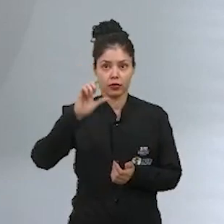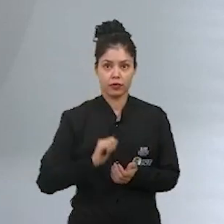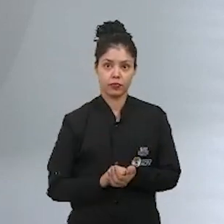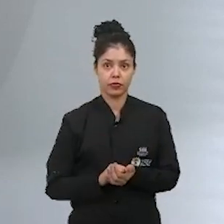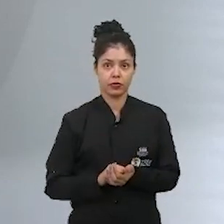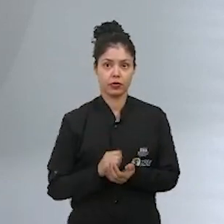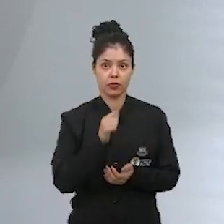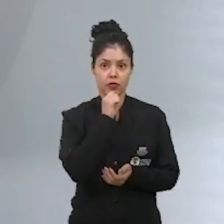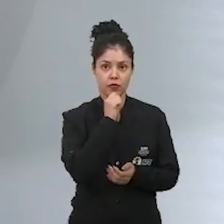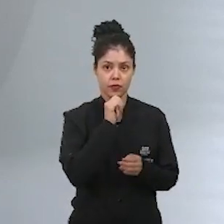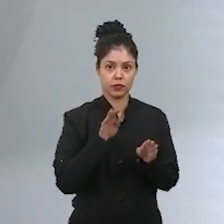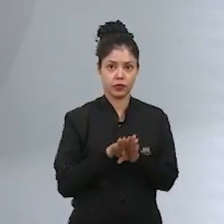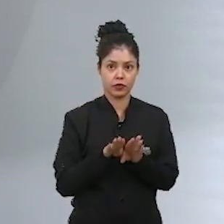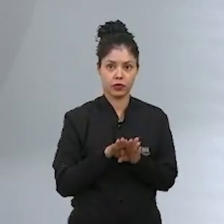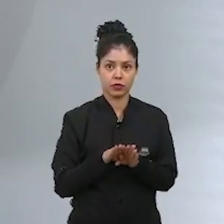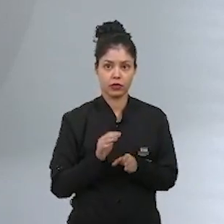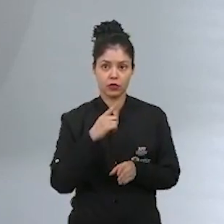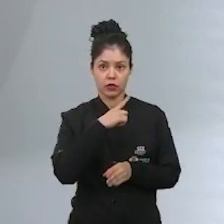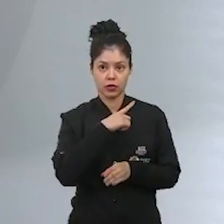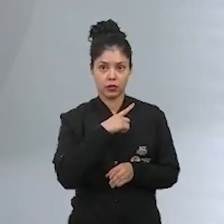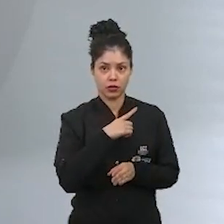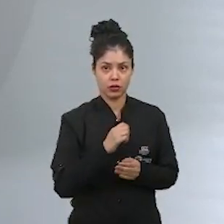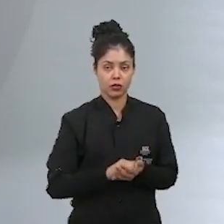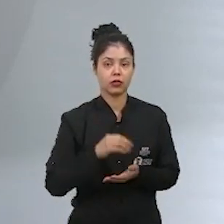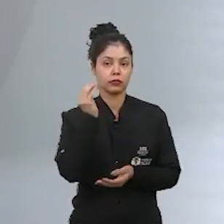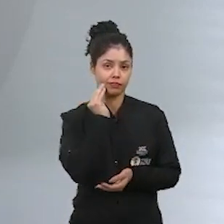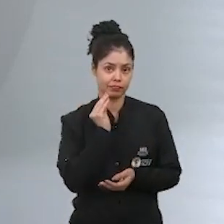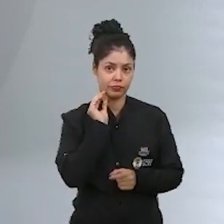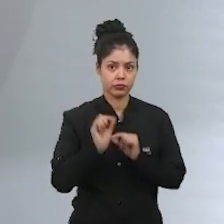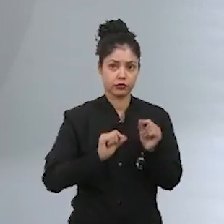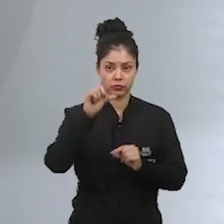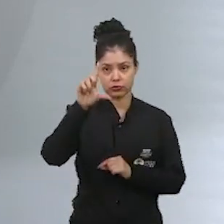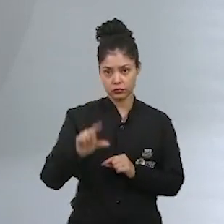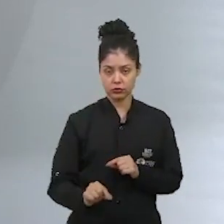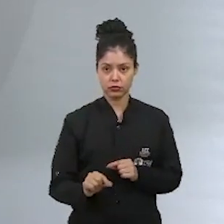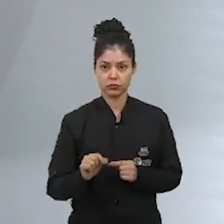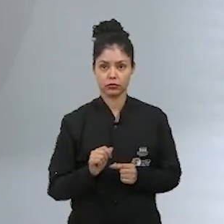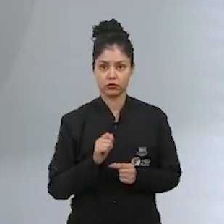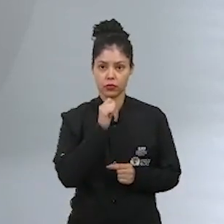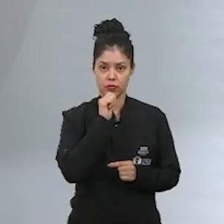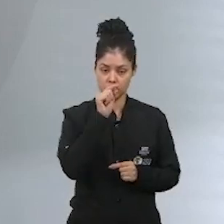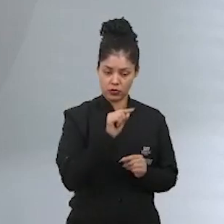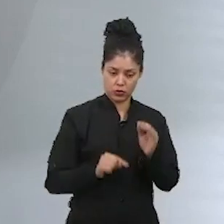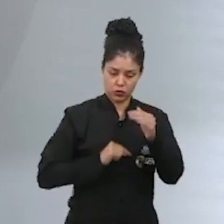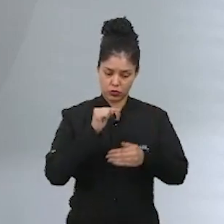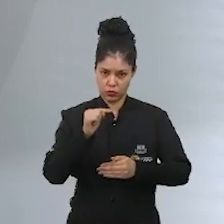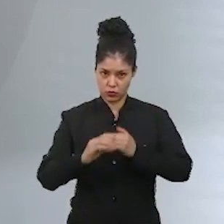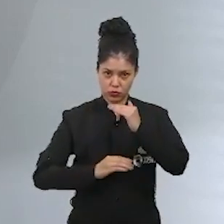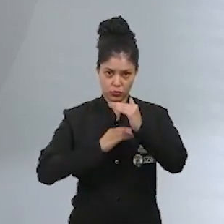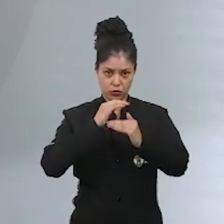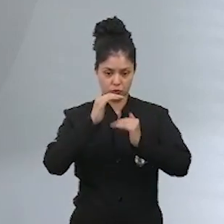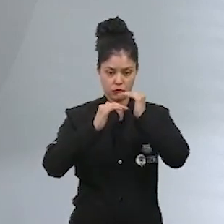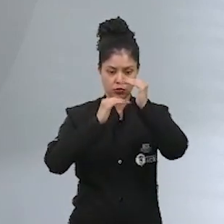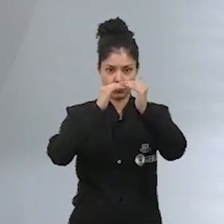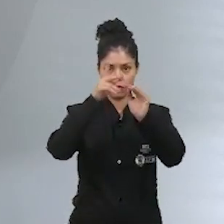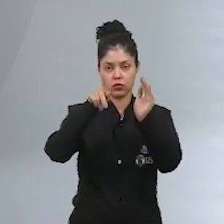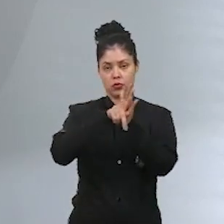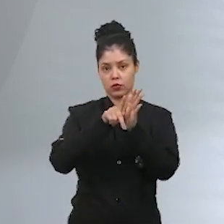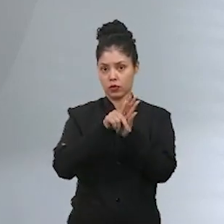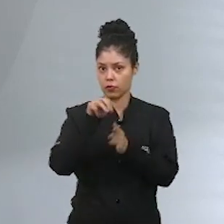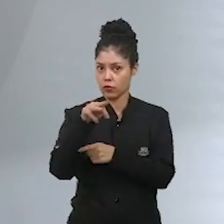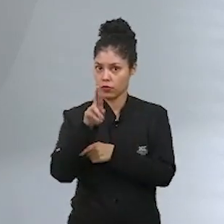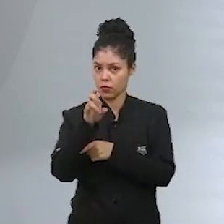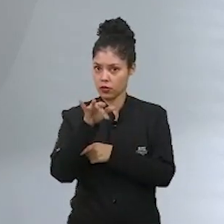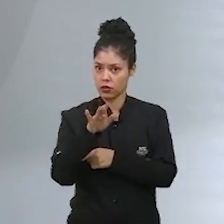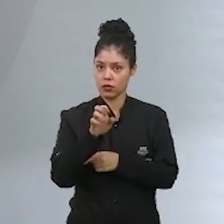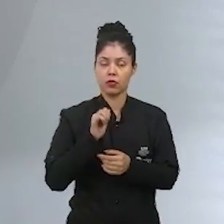tão quente, na verdade, né, porque todos lá são quentes, tende a descer. Então, isso vai gerar aí um movimento circular no magma,